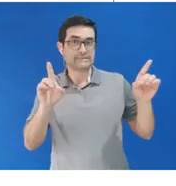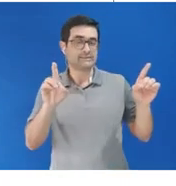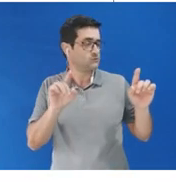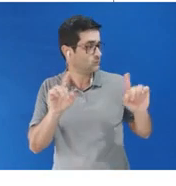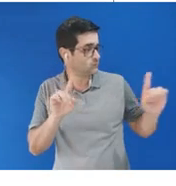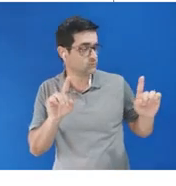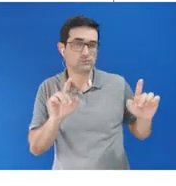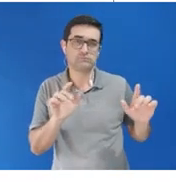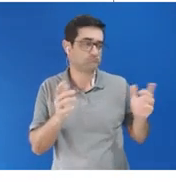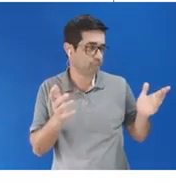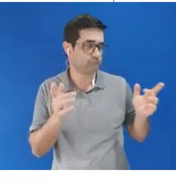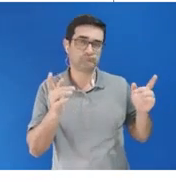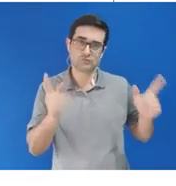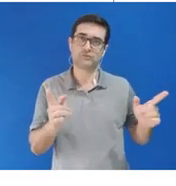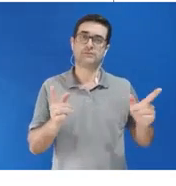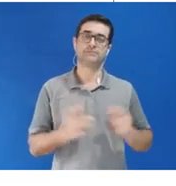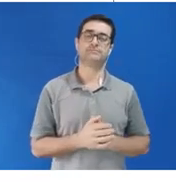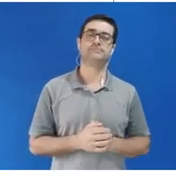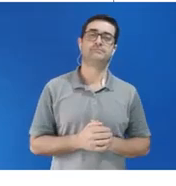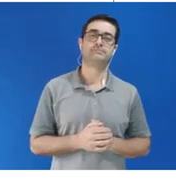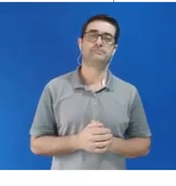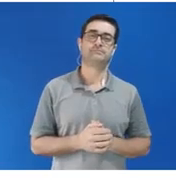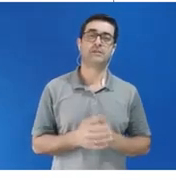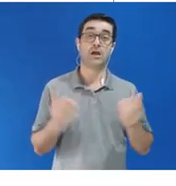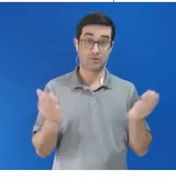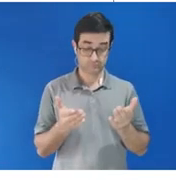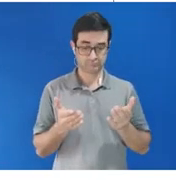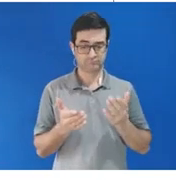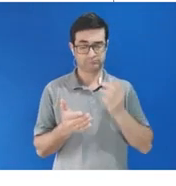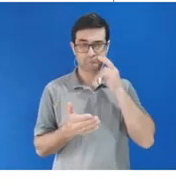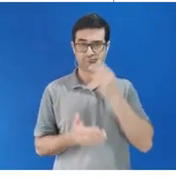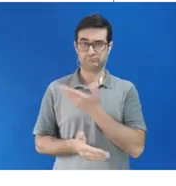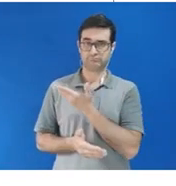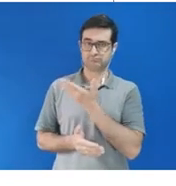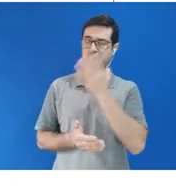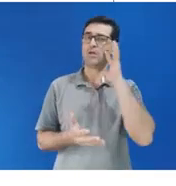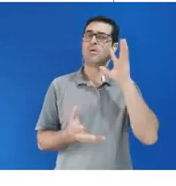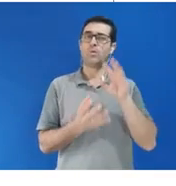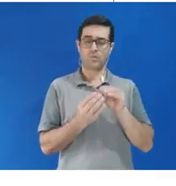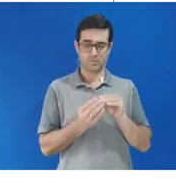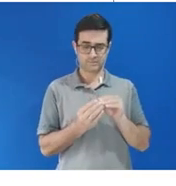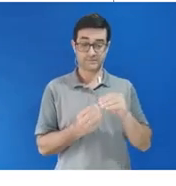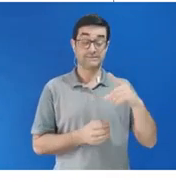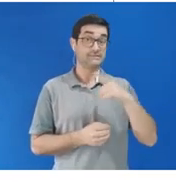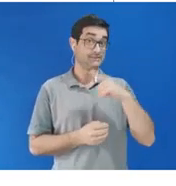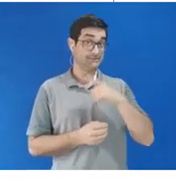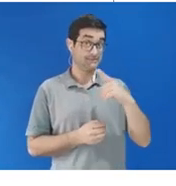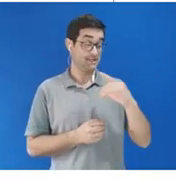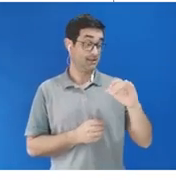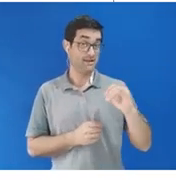acontece? Esse sistema aqui a gente já pode tirar uma conclusão. Se eu tiver uma